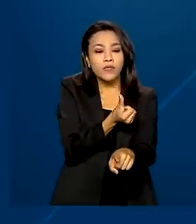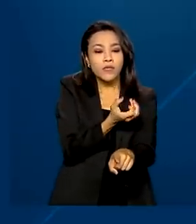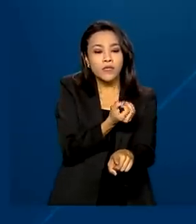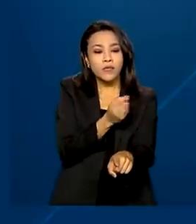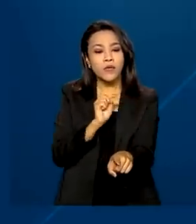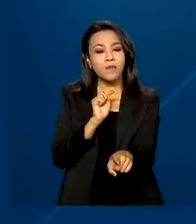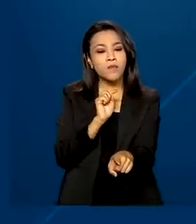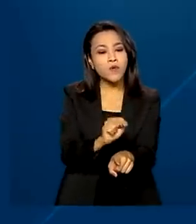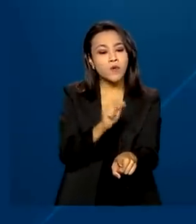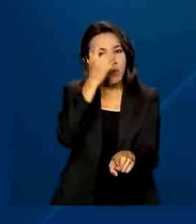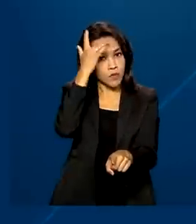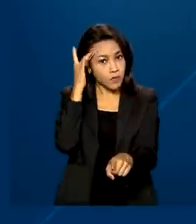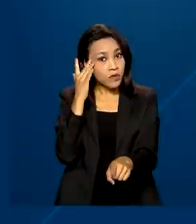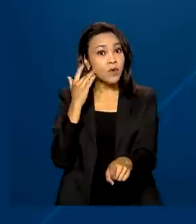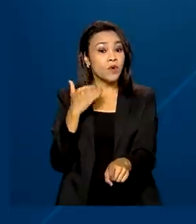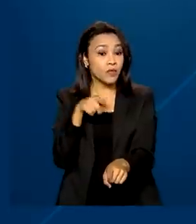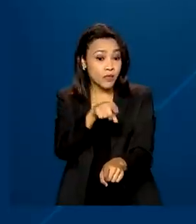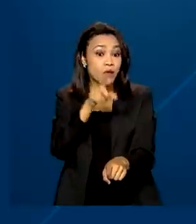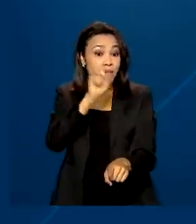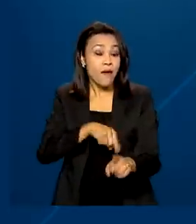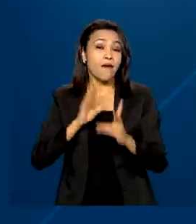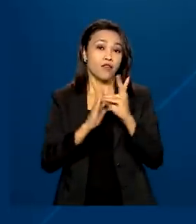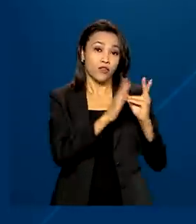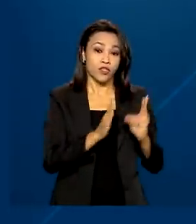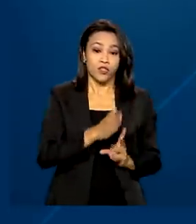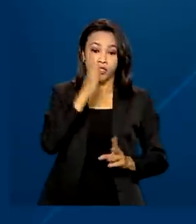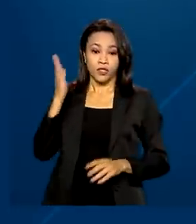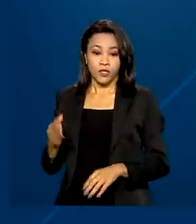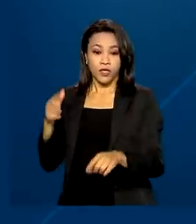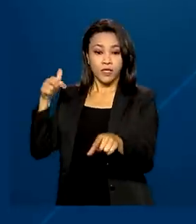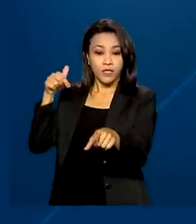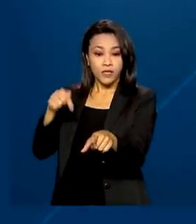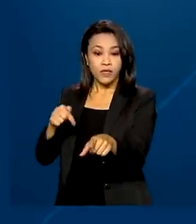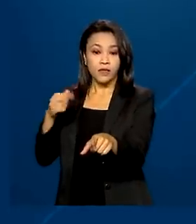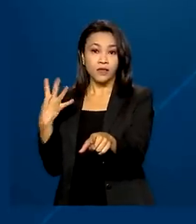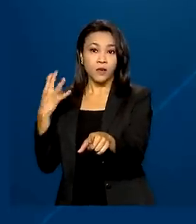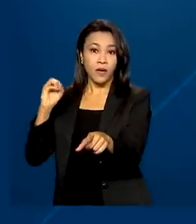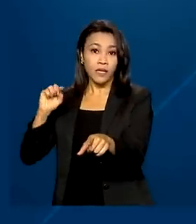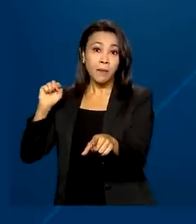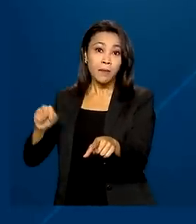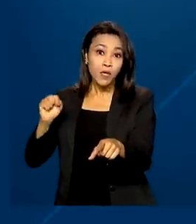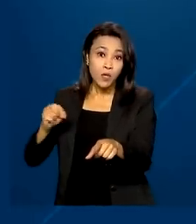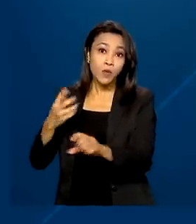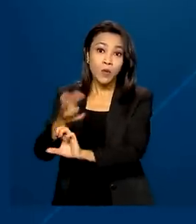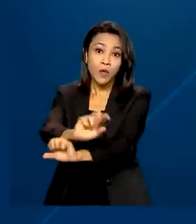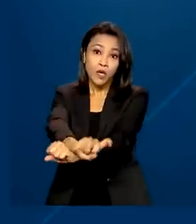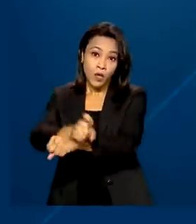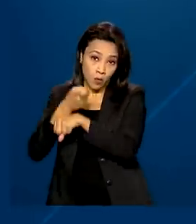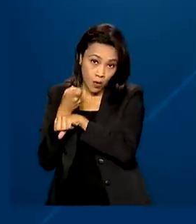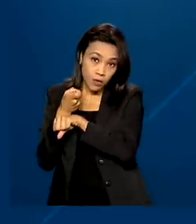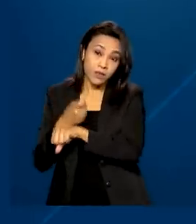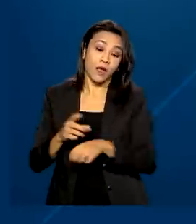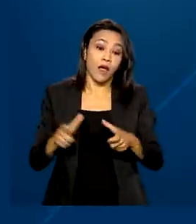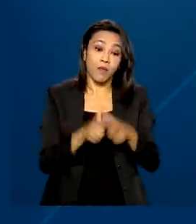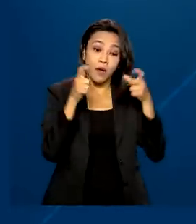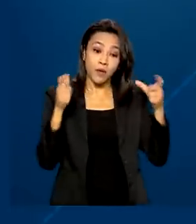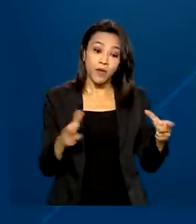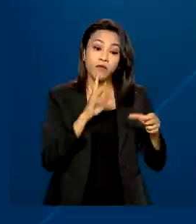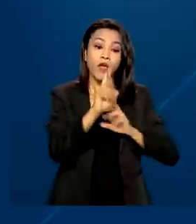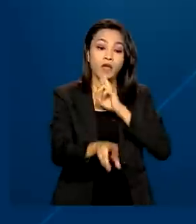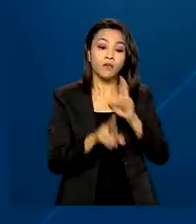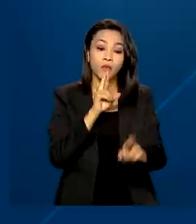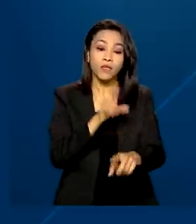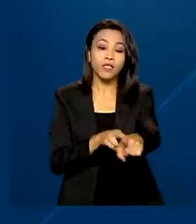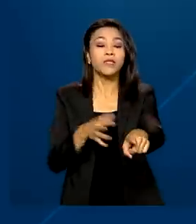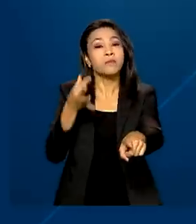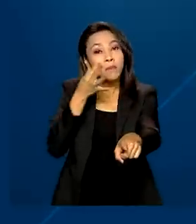autodeclaradas indígenas e 740 mil quilombolas. A maior parte dos questionários foi respondida de